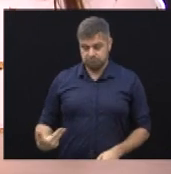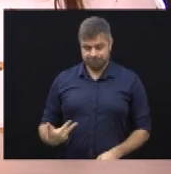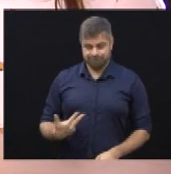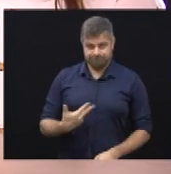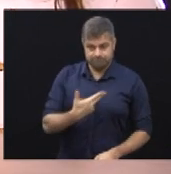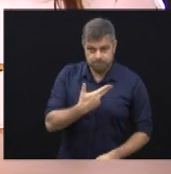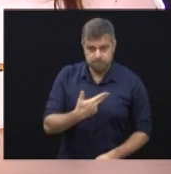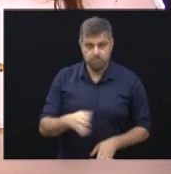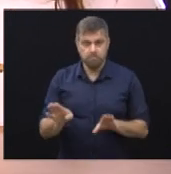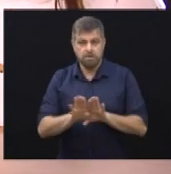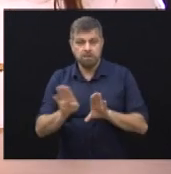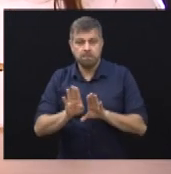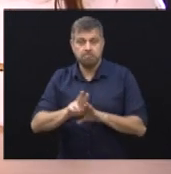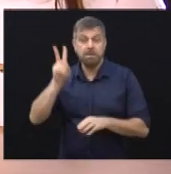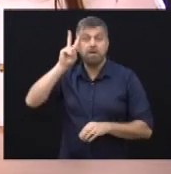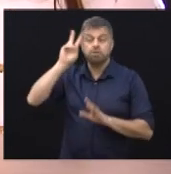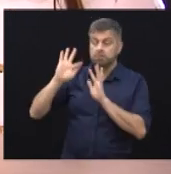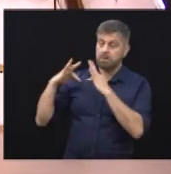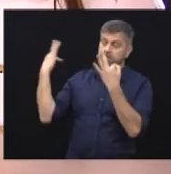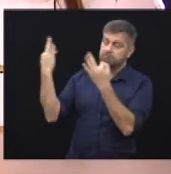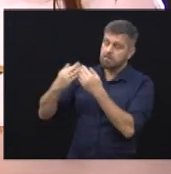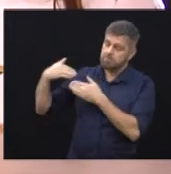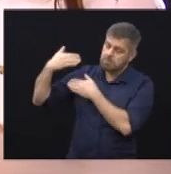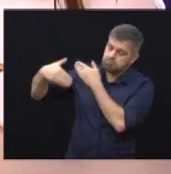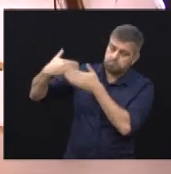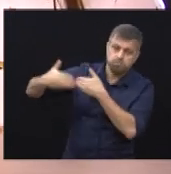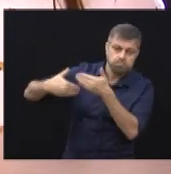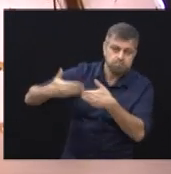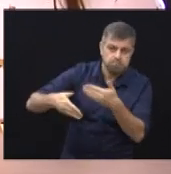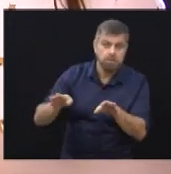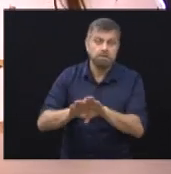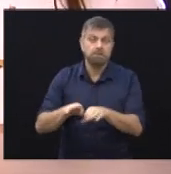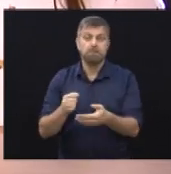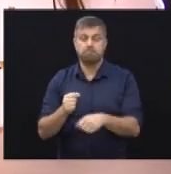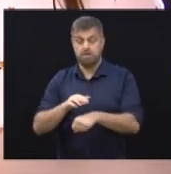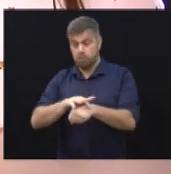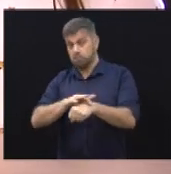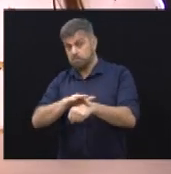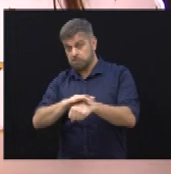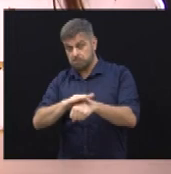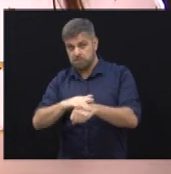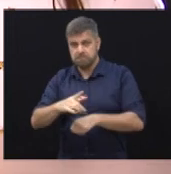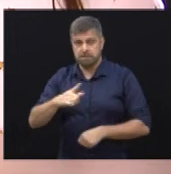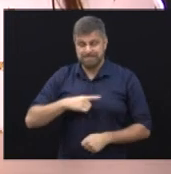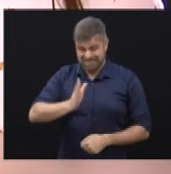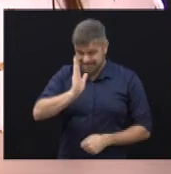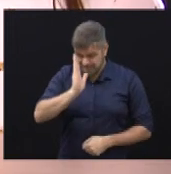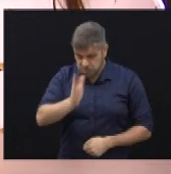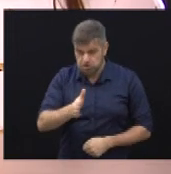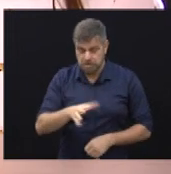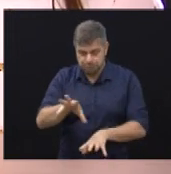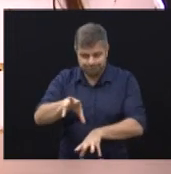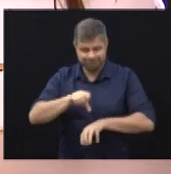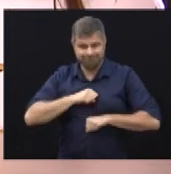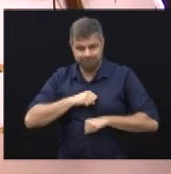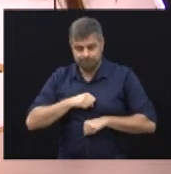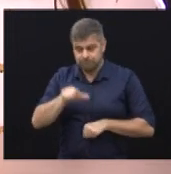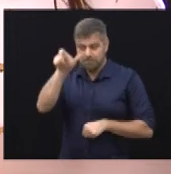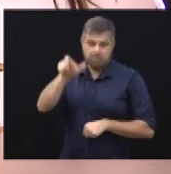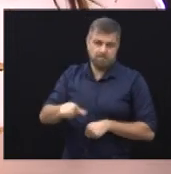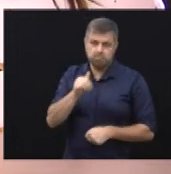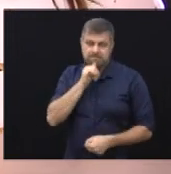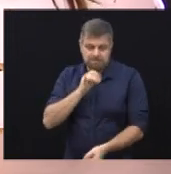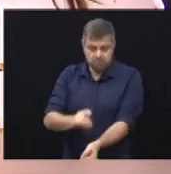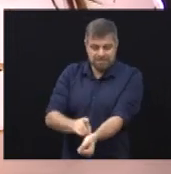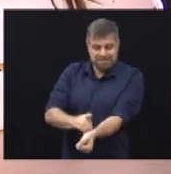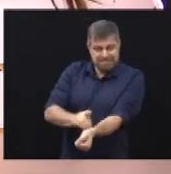por alguma cirurgia, qual é o histórico familiar, a questão das doenças, se são doenças pré-existentes, então